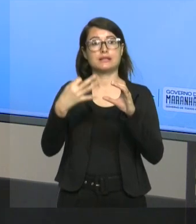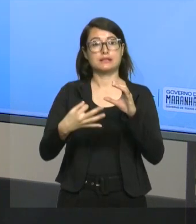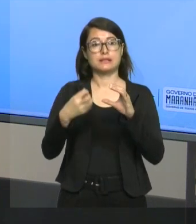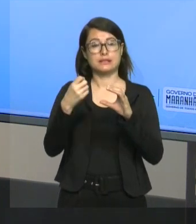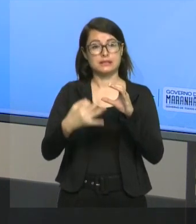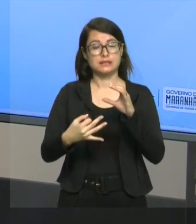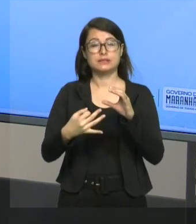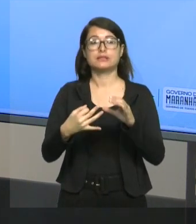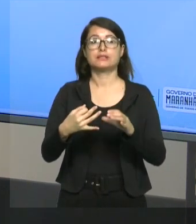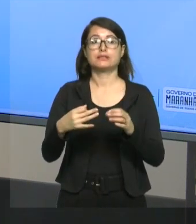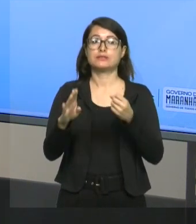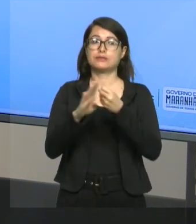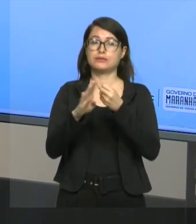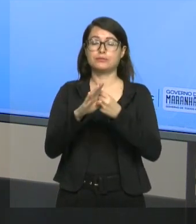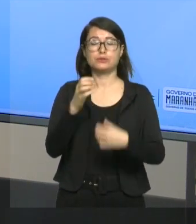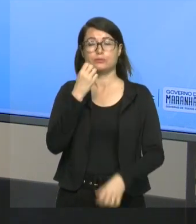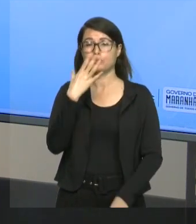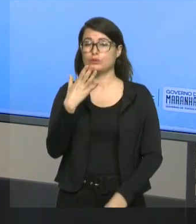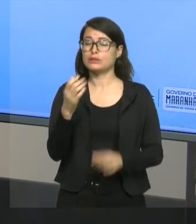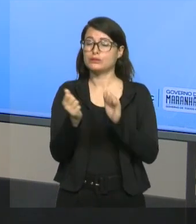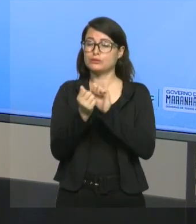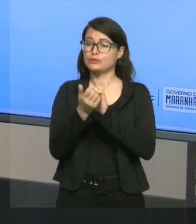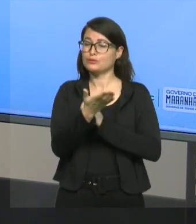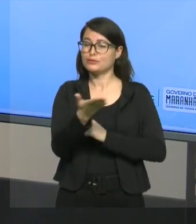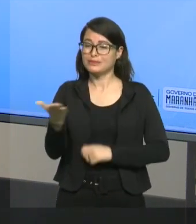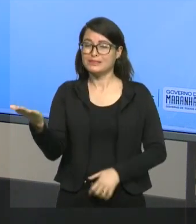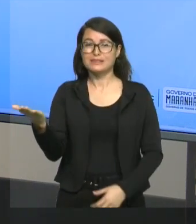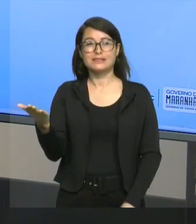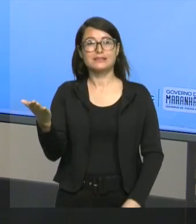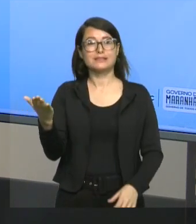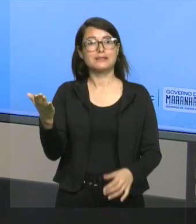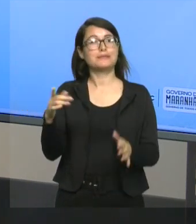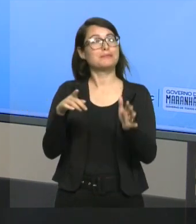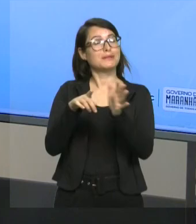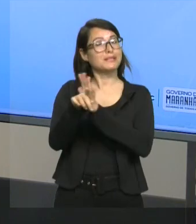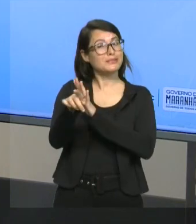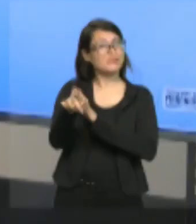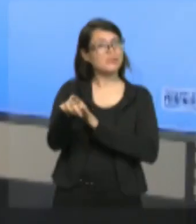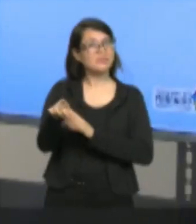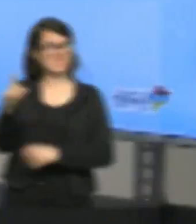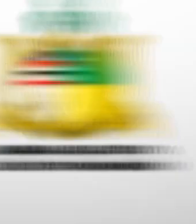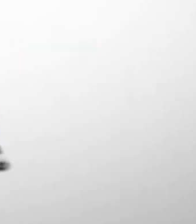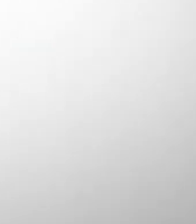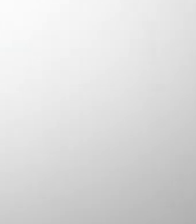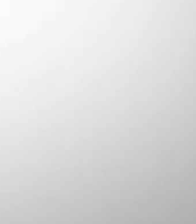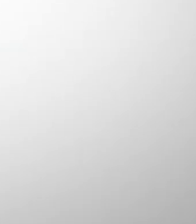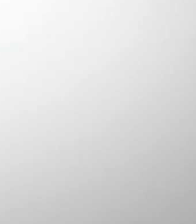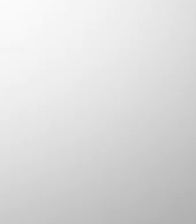Foi muito bom estar com vocês. E a minha pergunta? Compliquei?